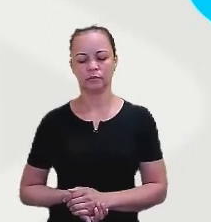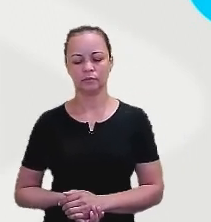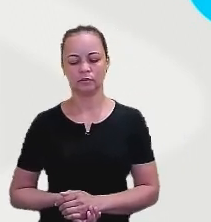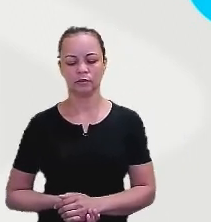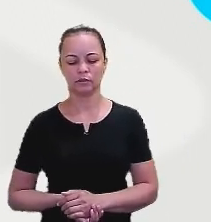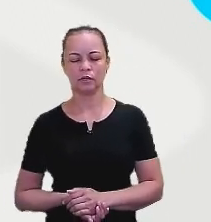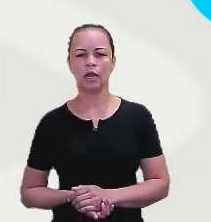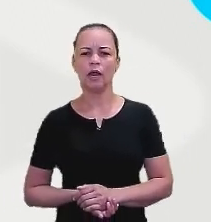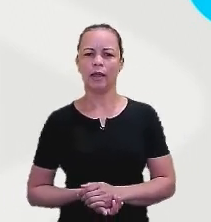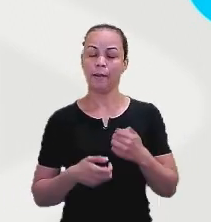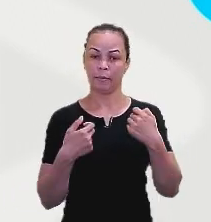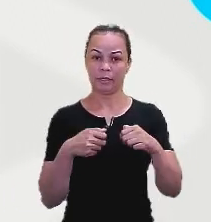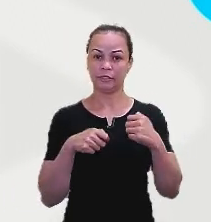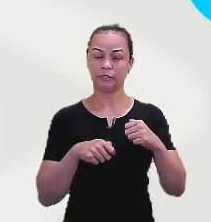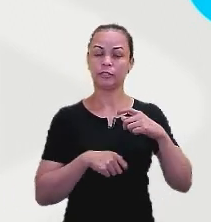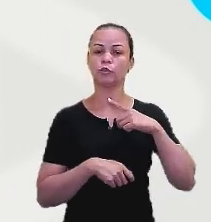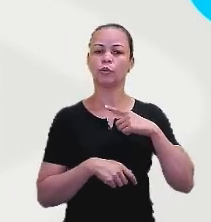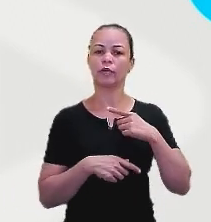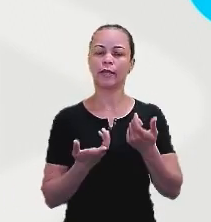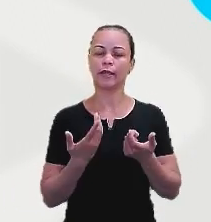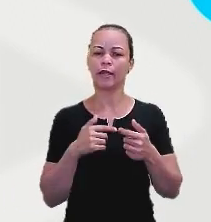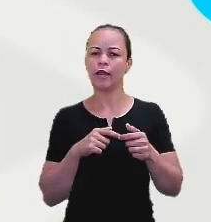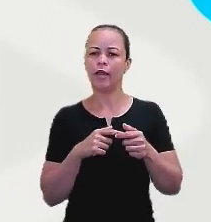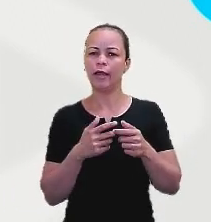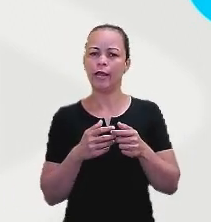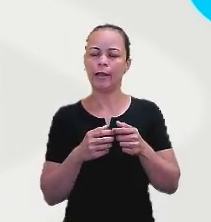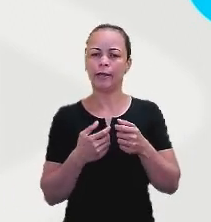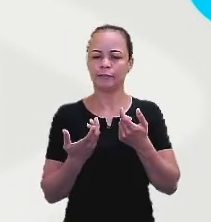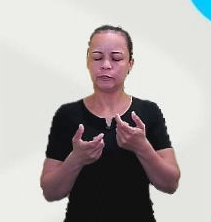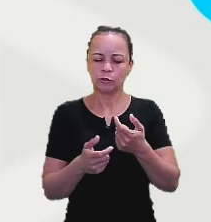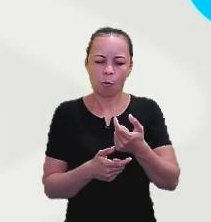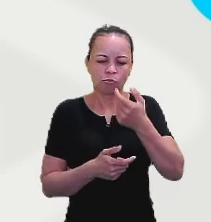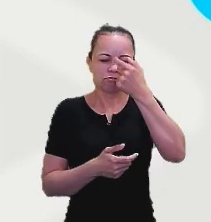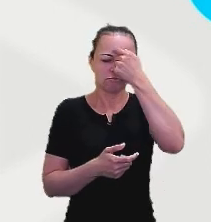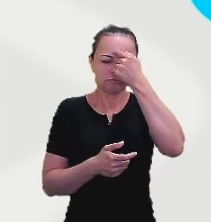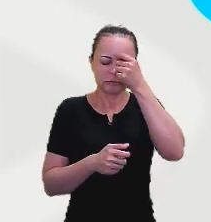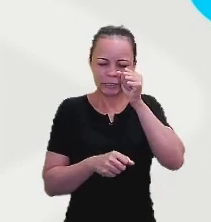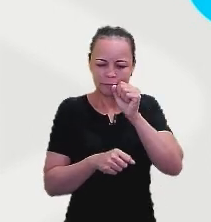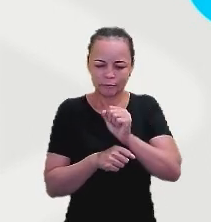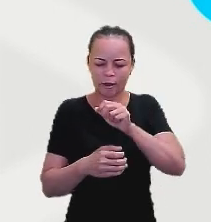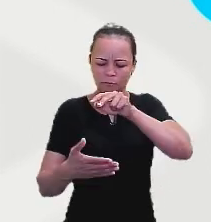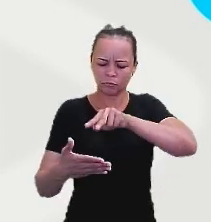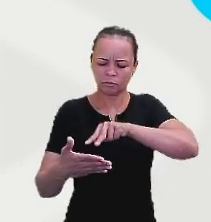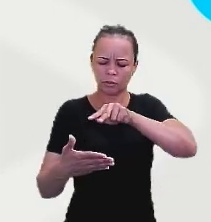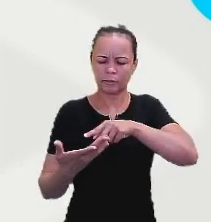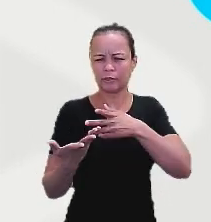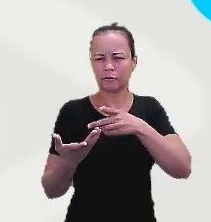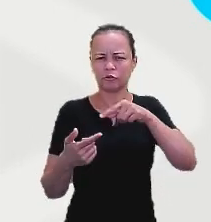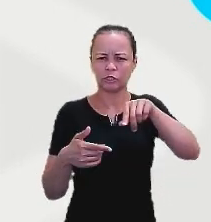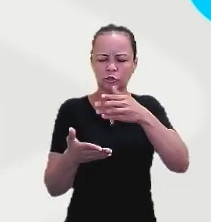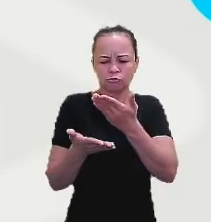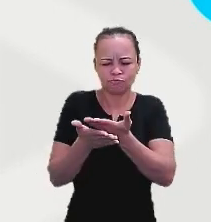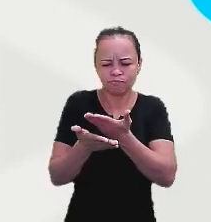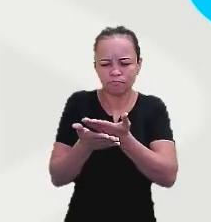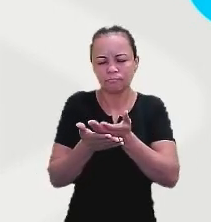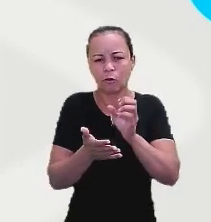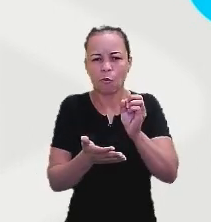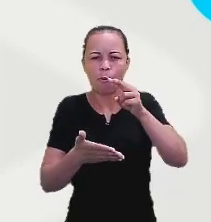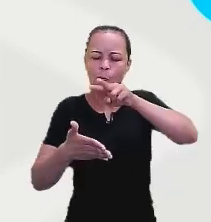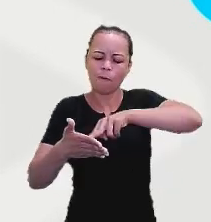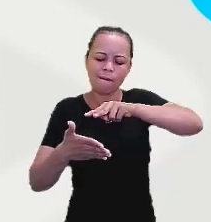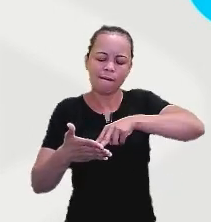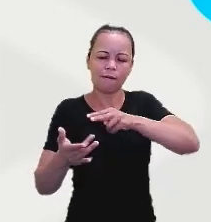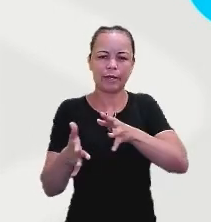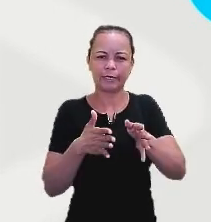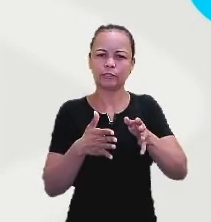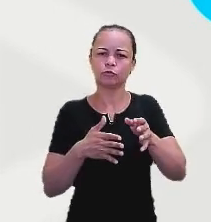Busque se concentrar. Então, quando você estiver lendo, né, ou estudando, busque focar naquele